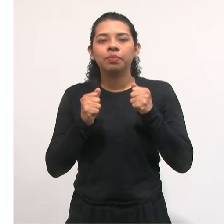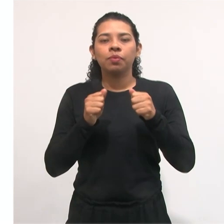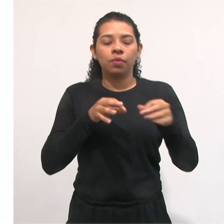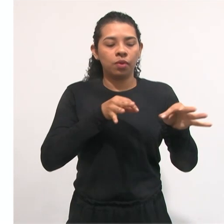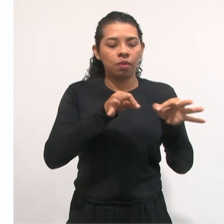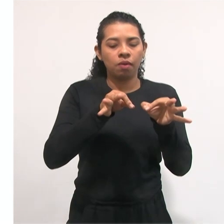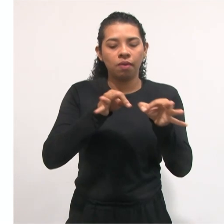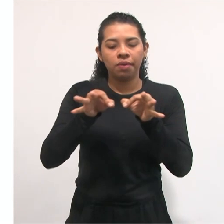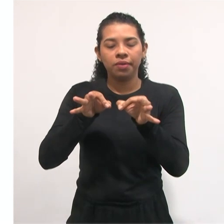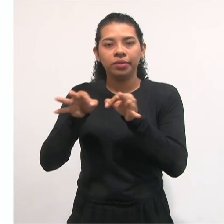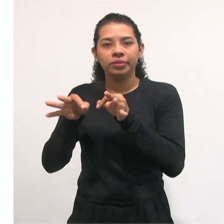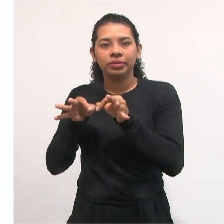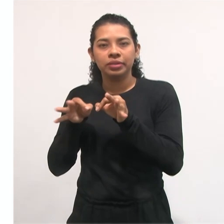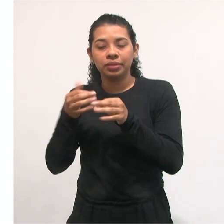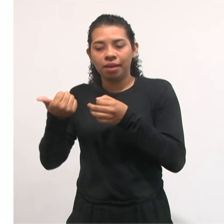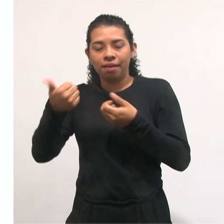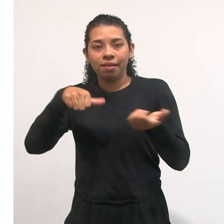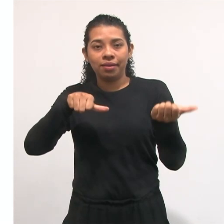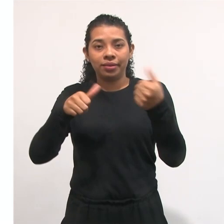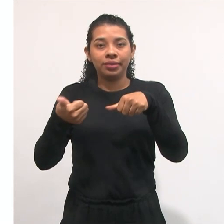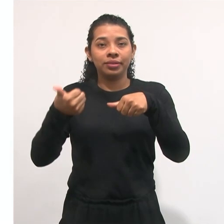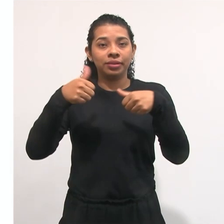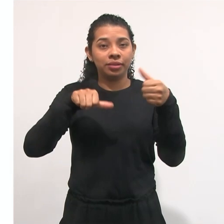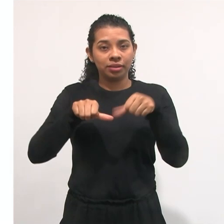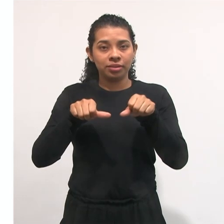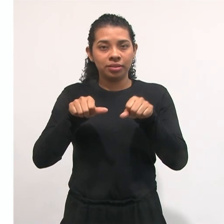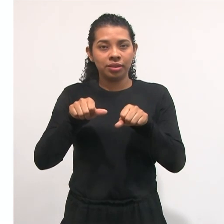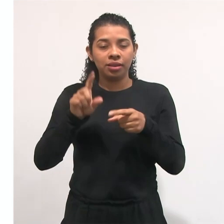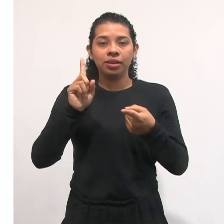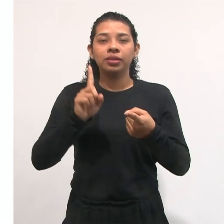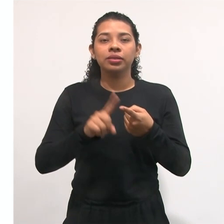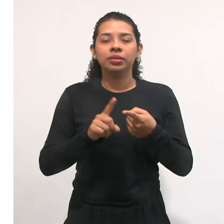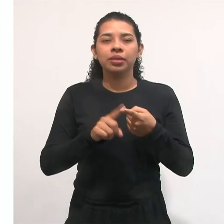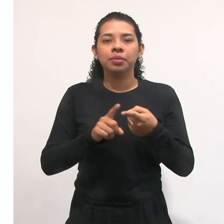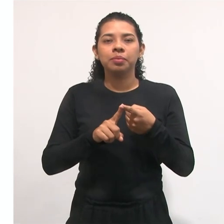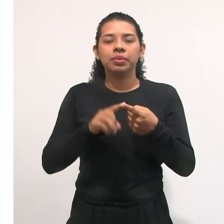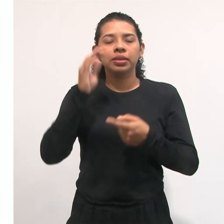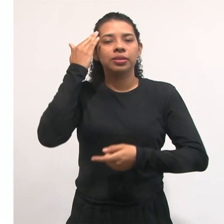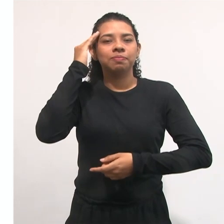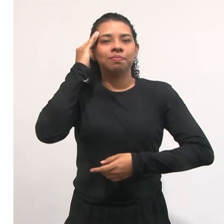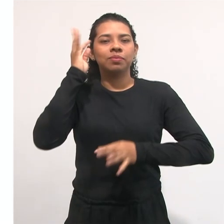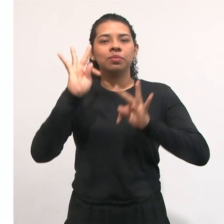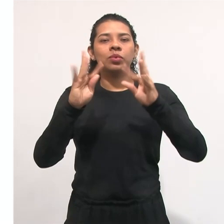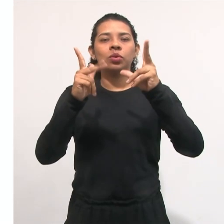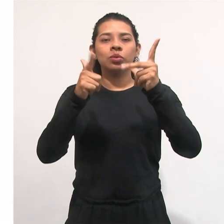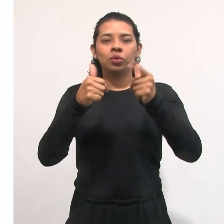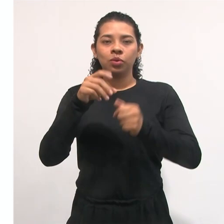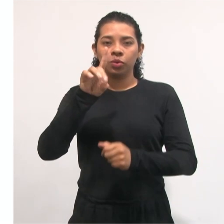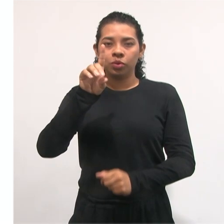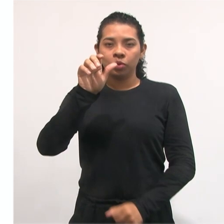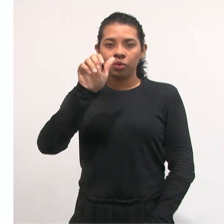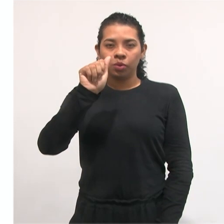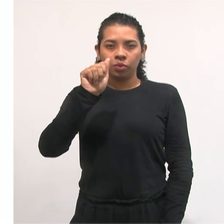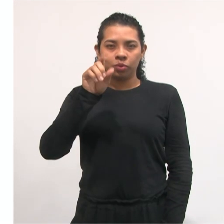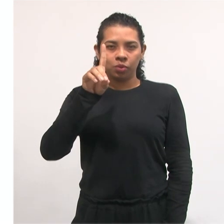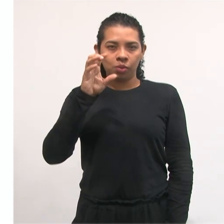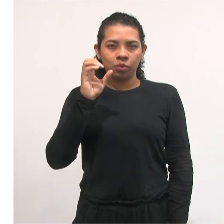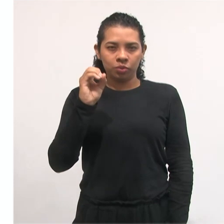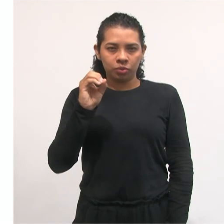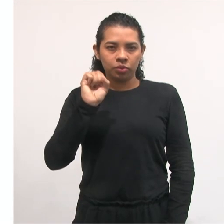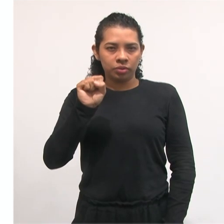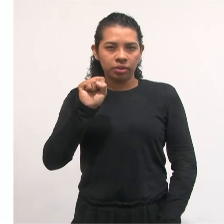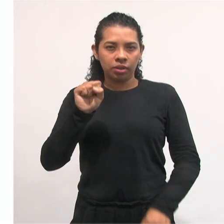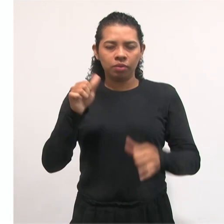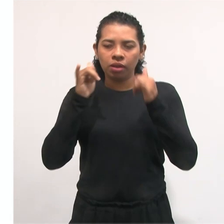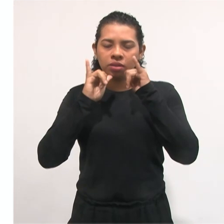organizar, coletar, analisar e interpretar dados. Perfeito? Esses dados